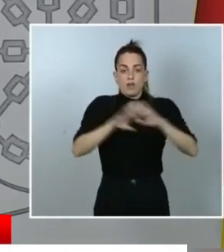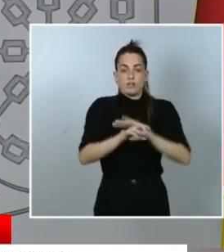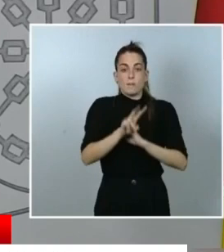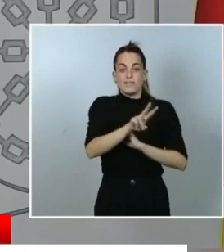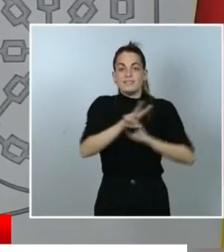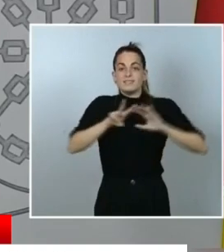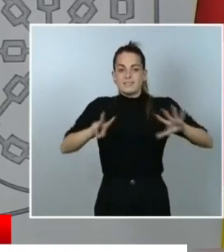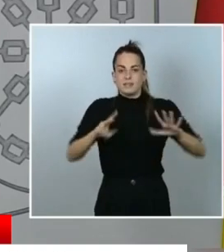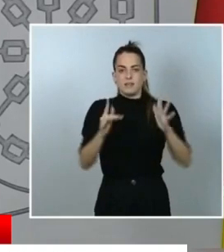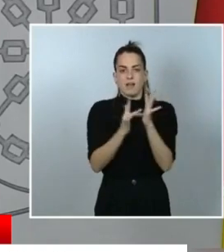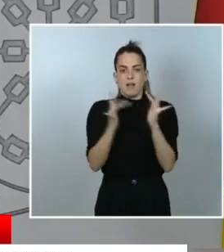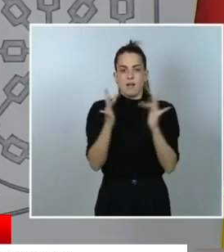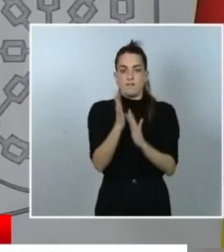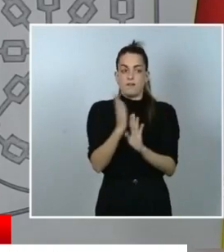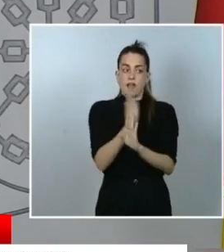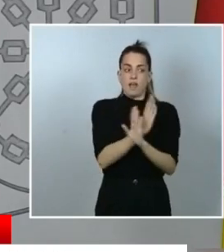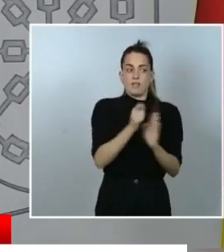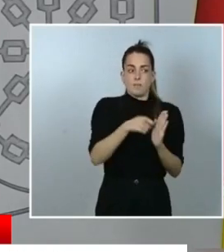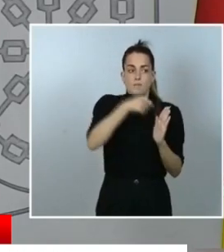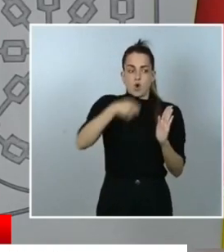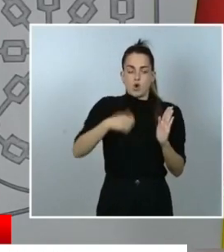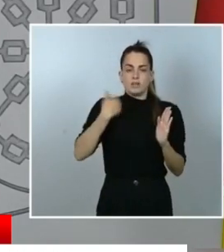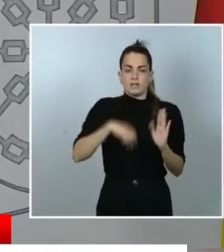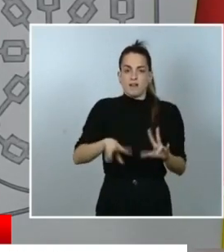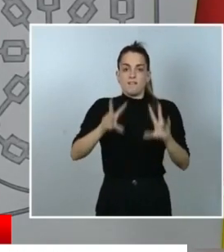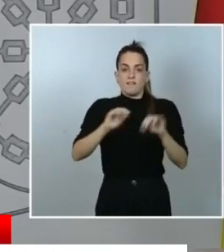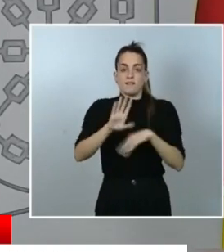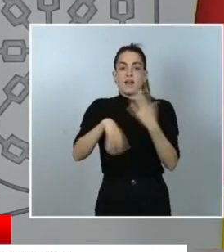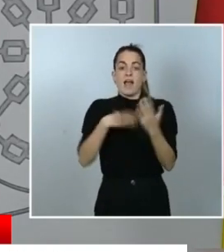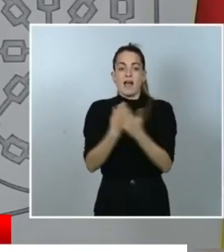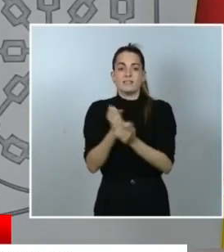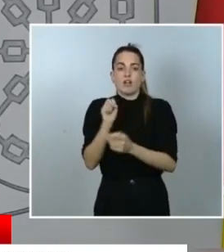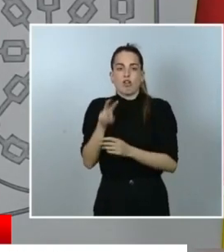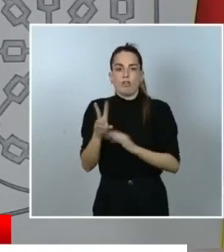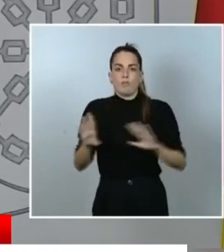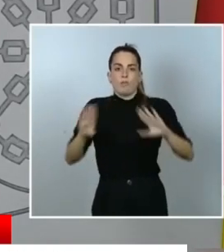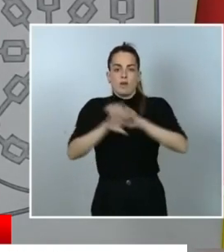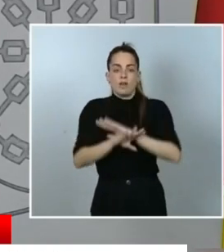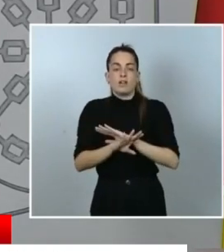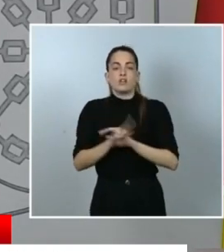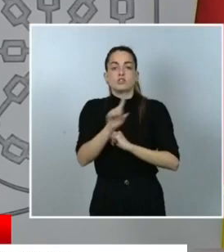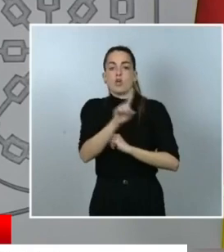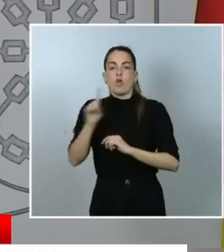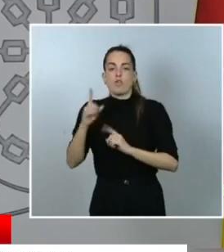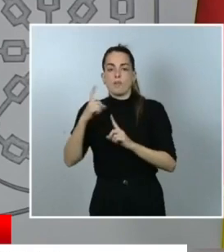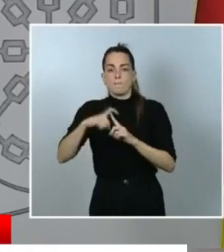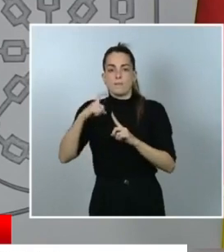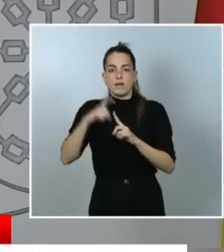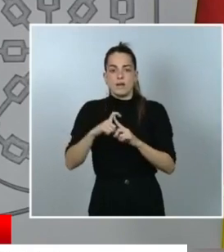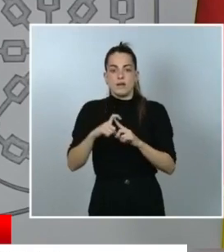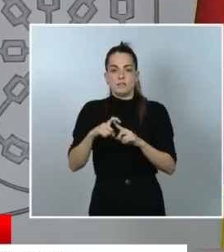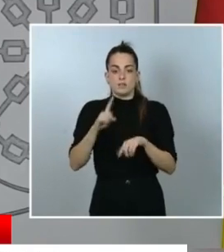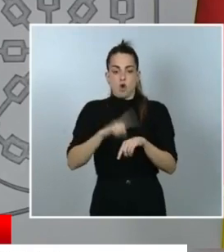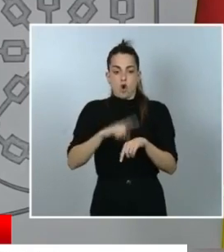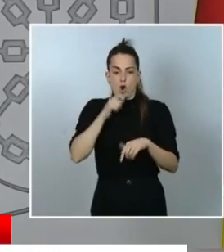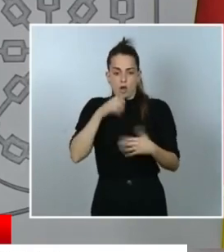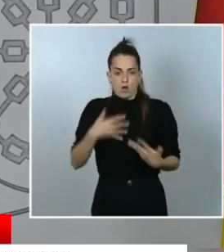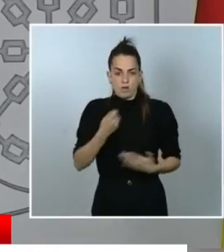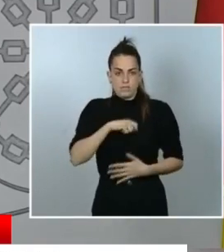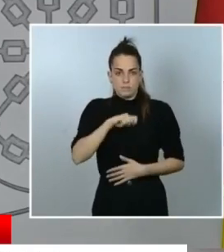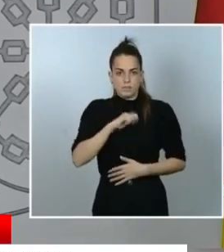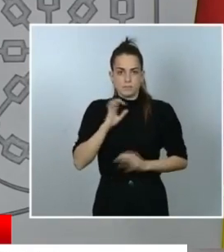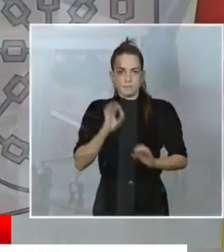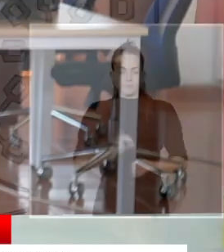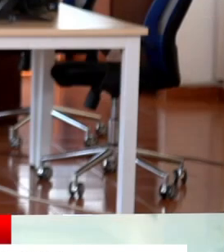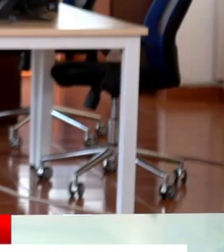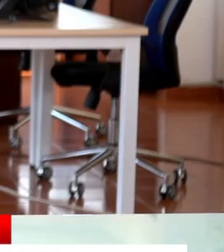que não cheguem com uma escala inferior a 24 horas são também autorizados a viajar, mas